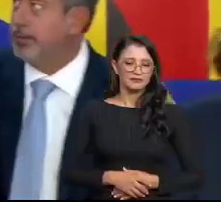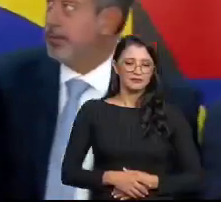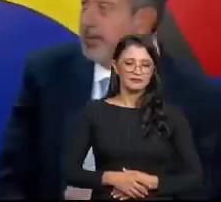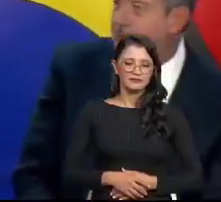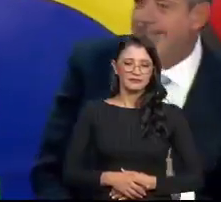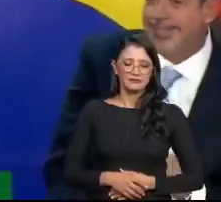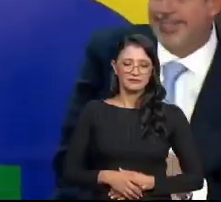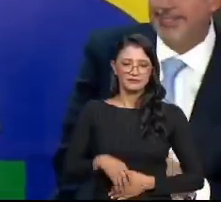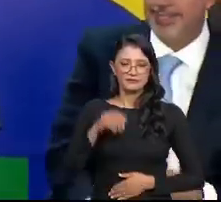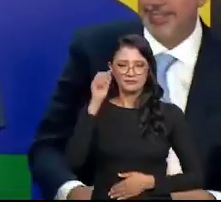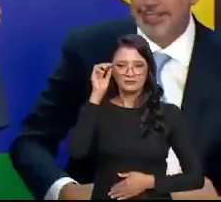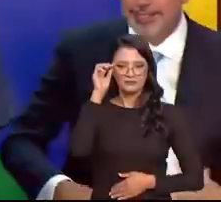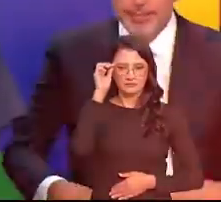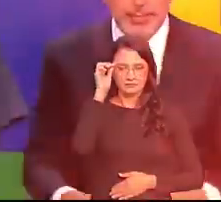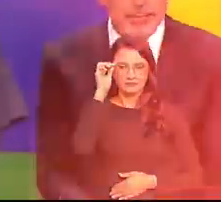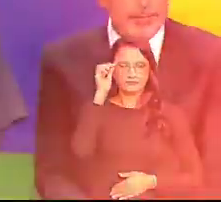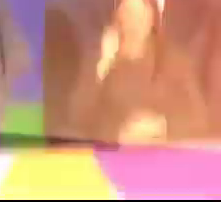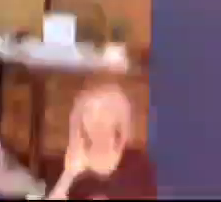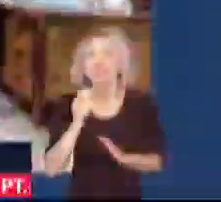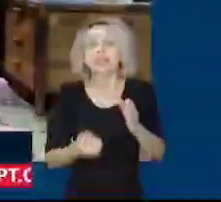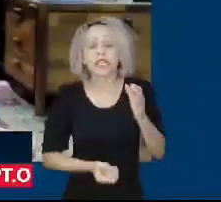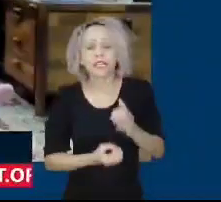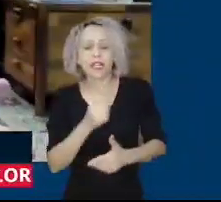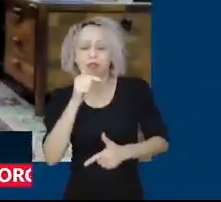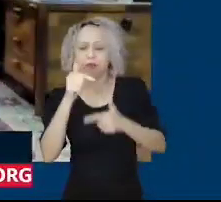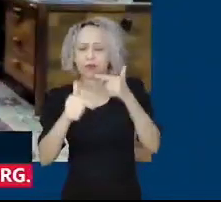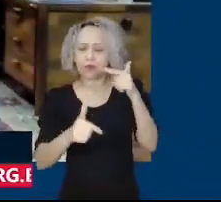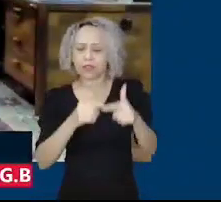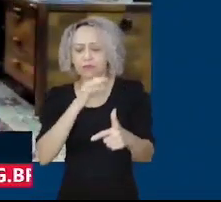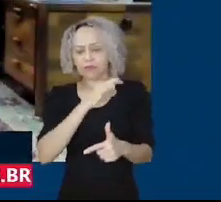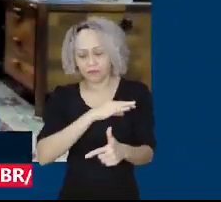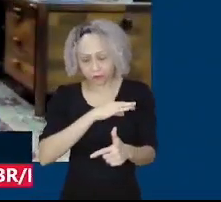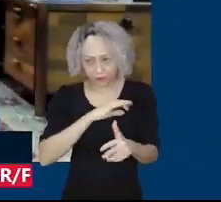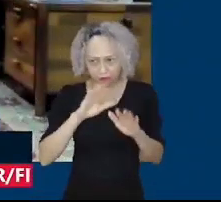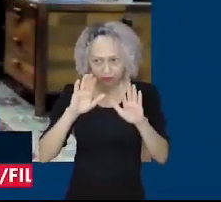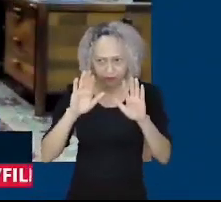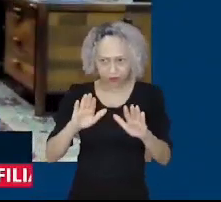imposto de renda também foi atualizado. Quem ganha até